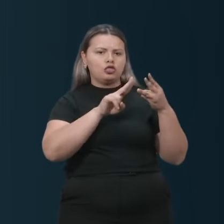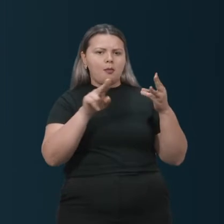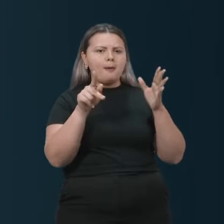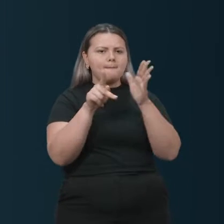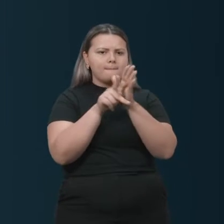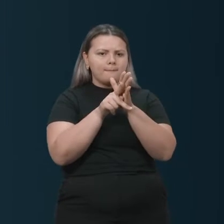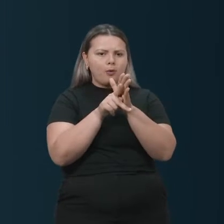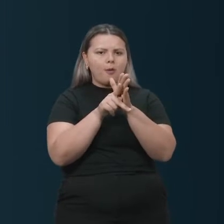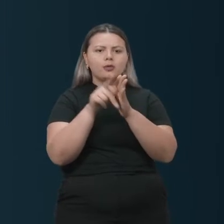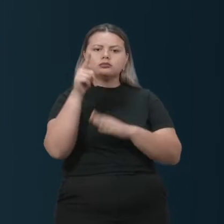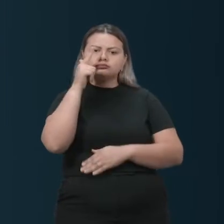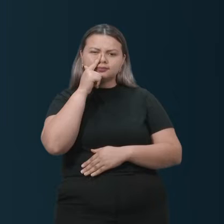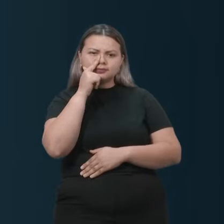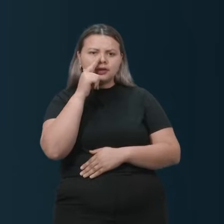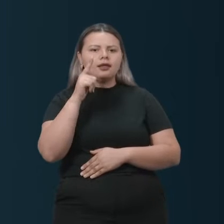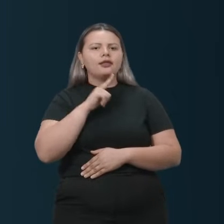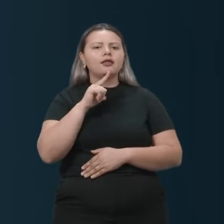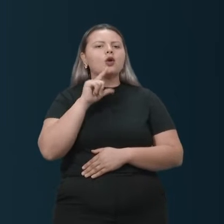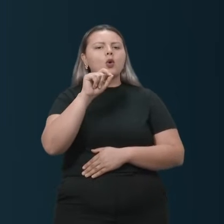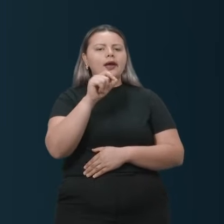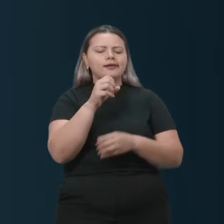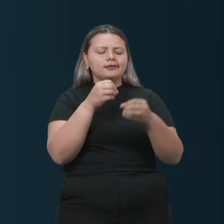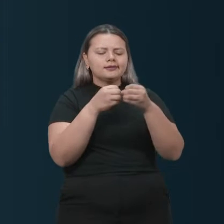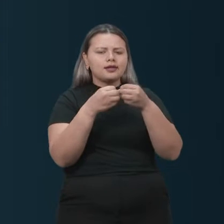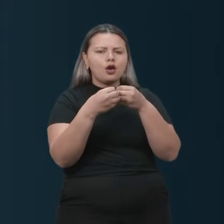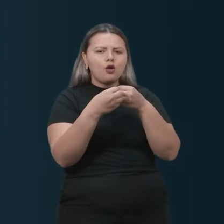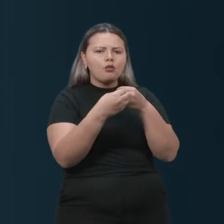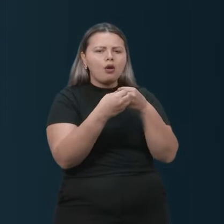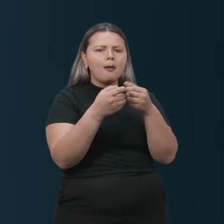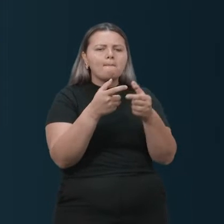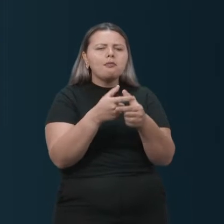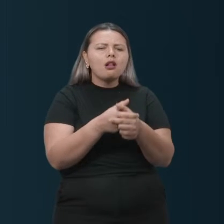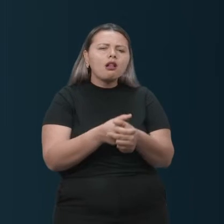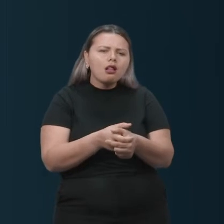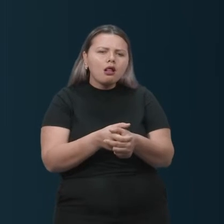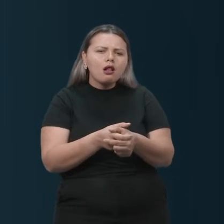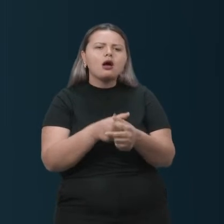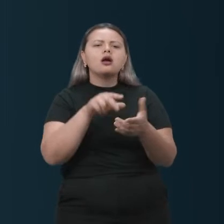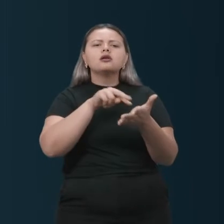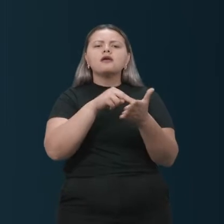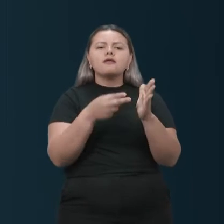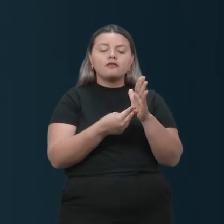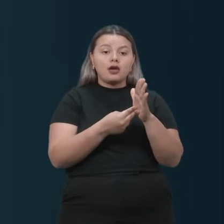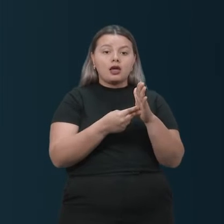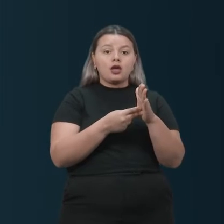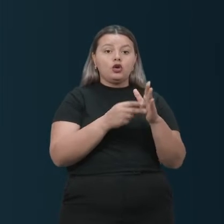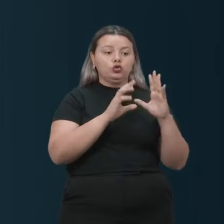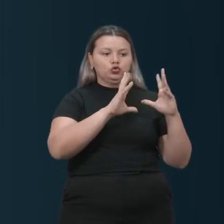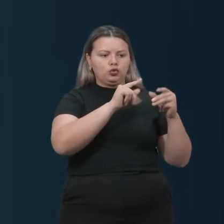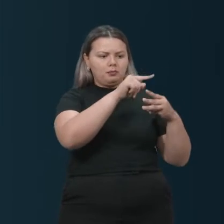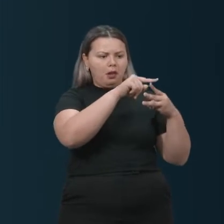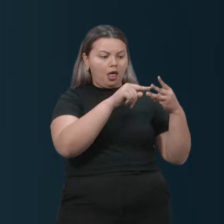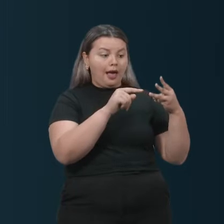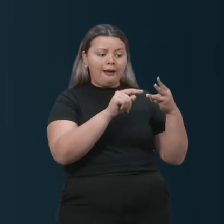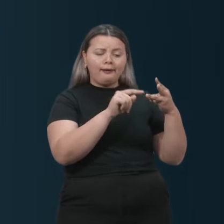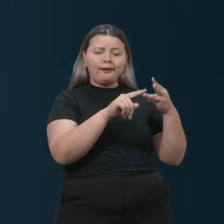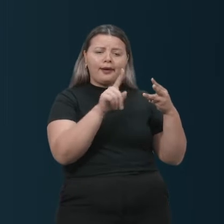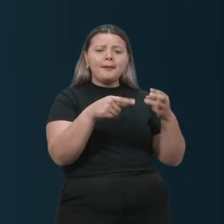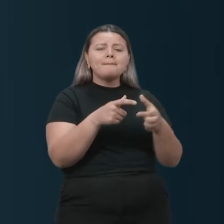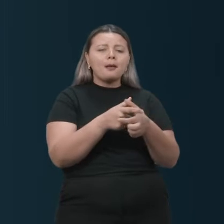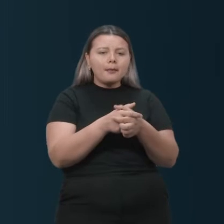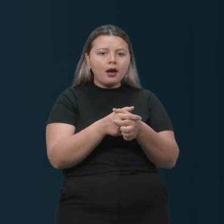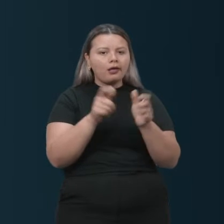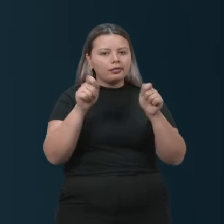célula pequena. Entre as células da glia que eu já comentei, esse é o menor tipo celular. E a gente